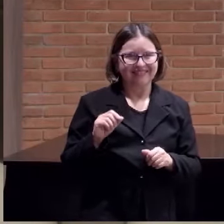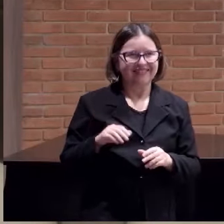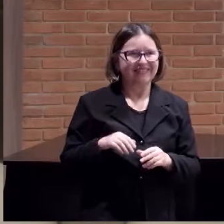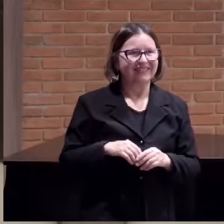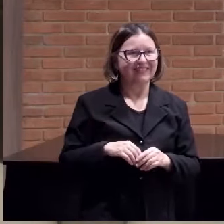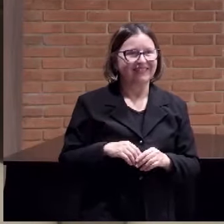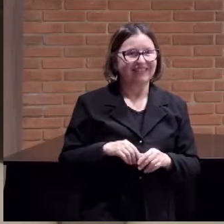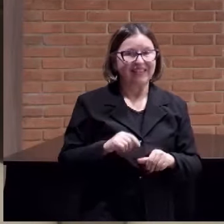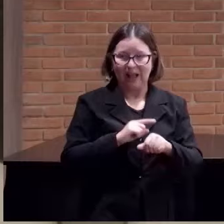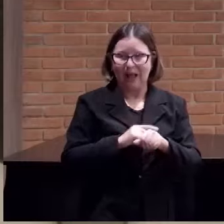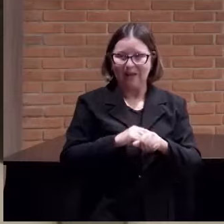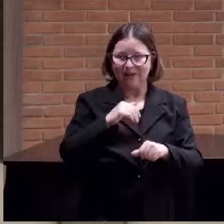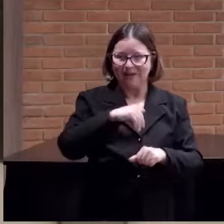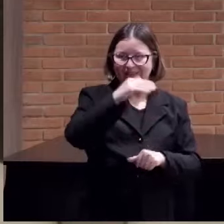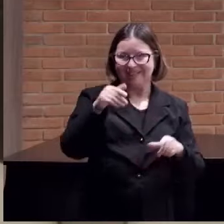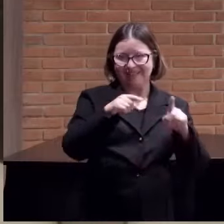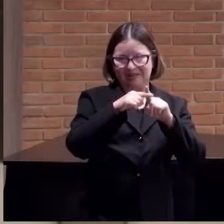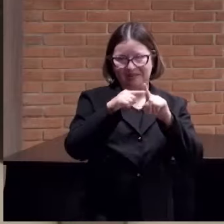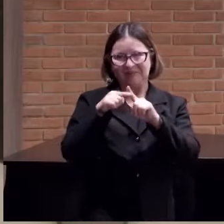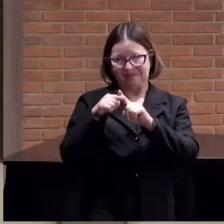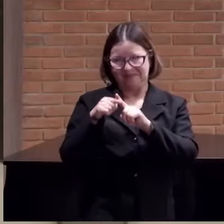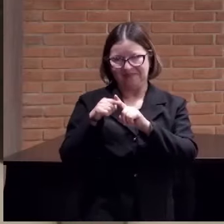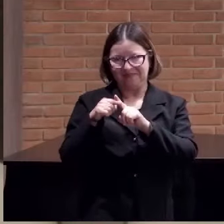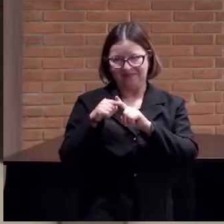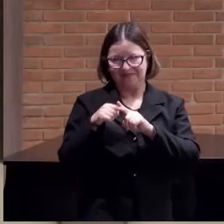A hora do Calvário.